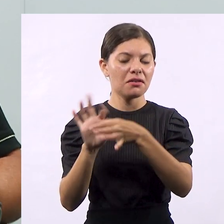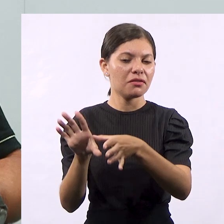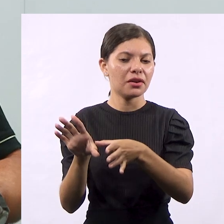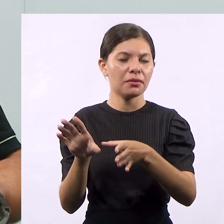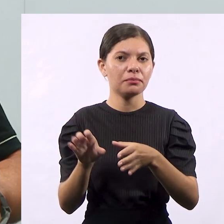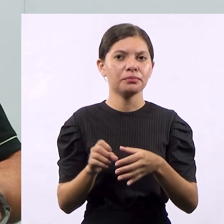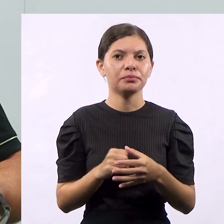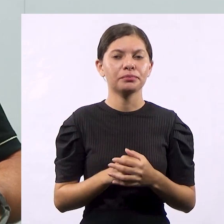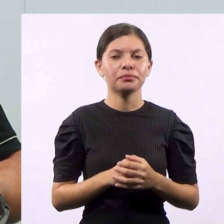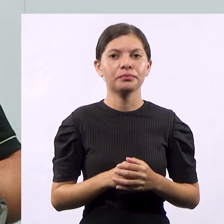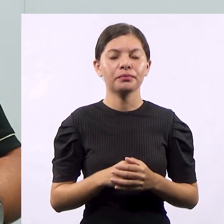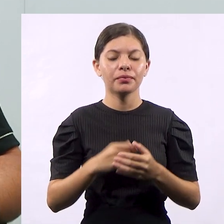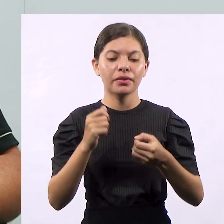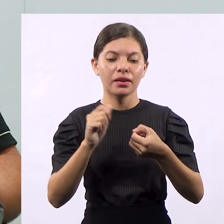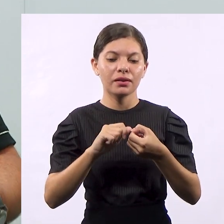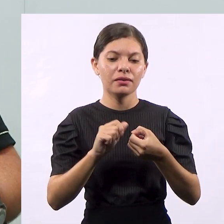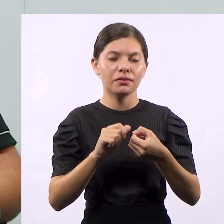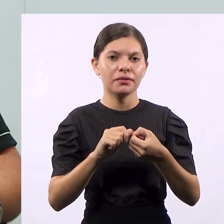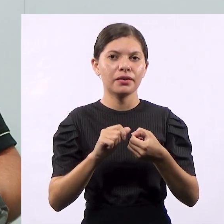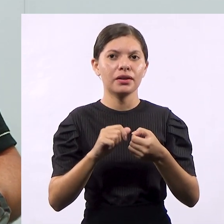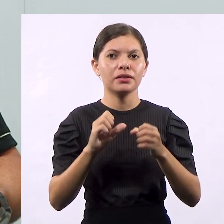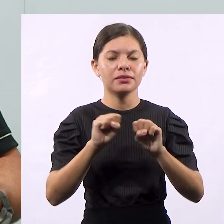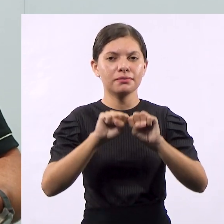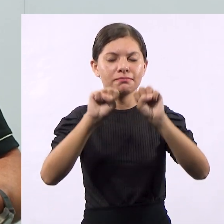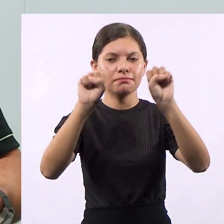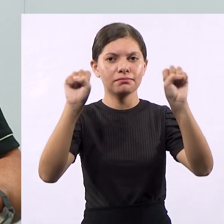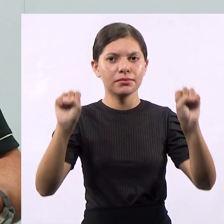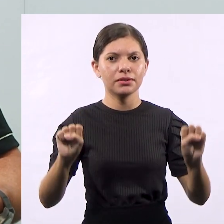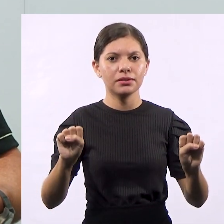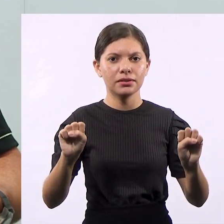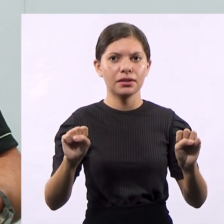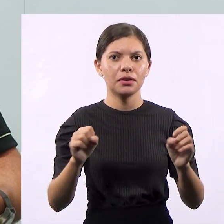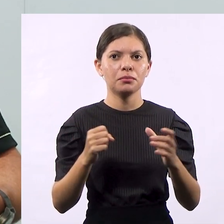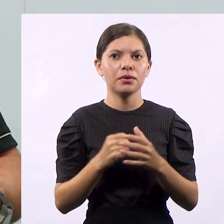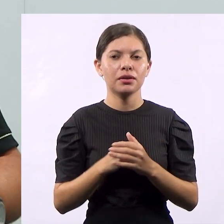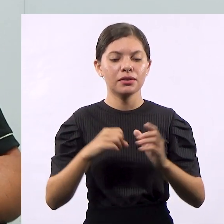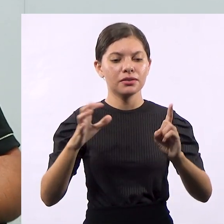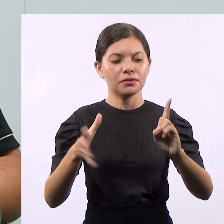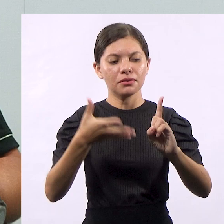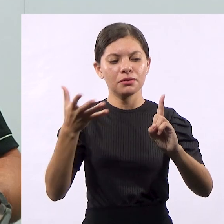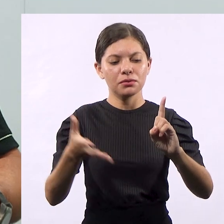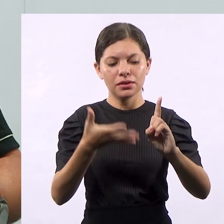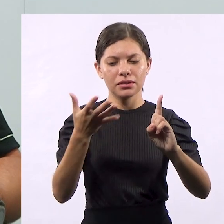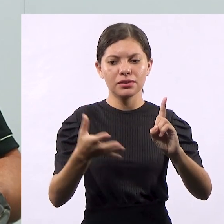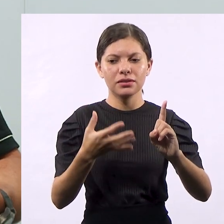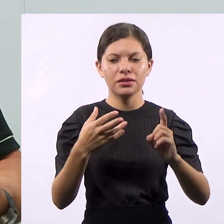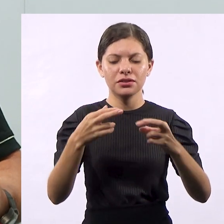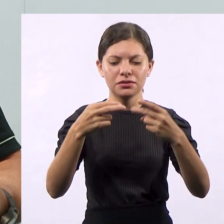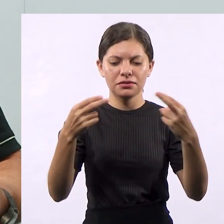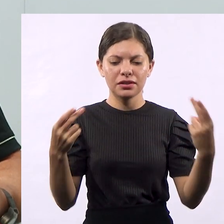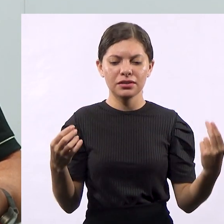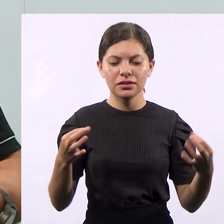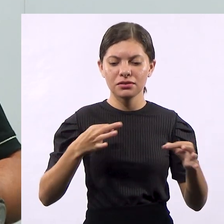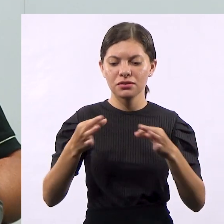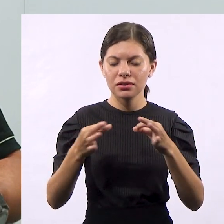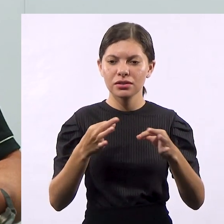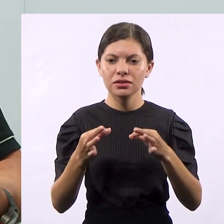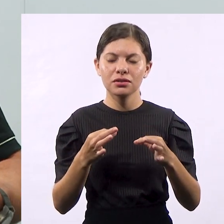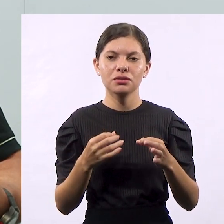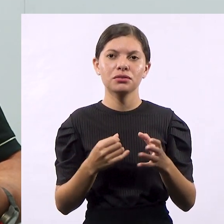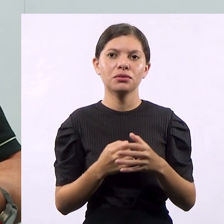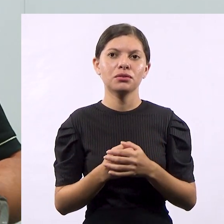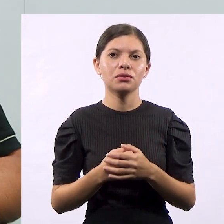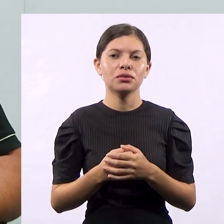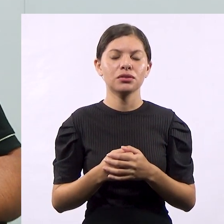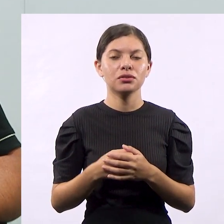estabelece relação com o meio externo, ela de fato tem um sistema de troca, né, e de influência com outras organizações que